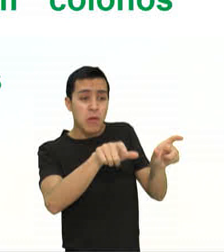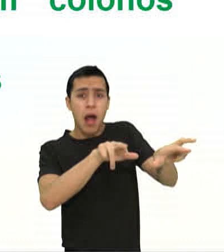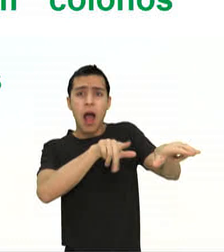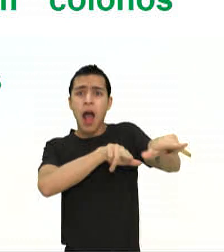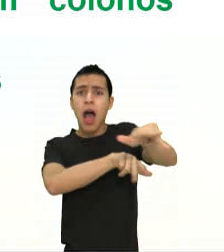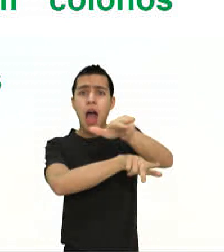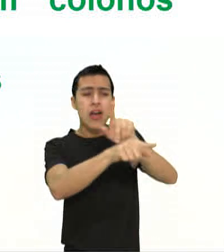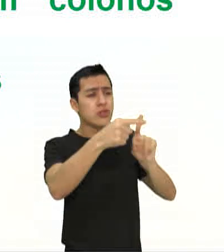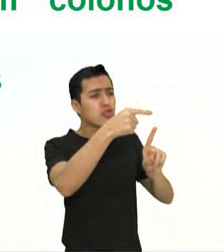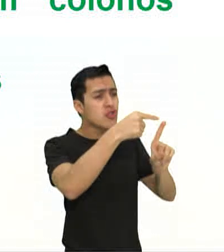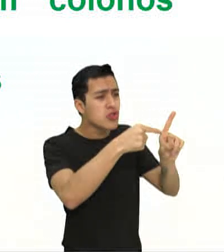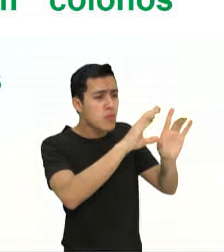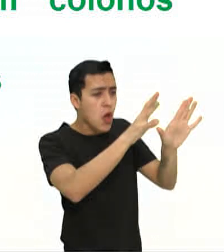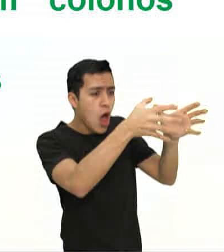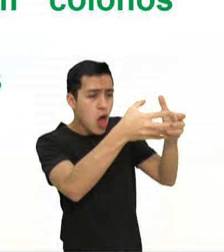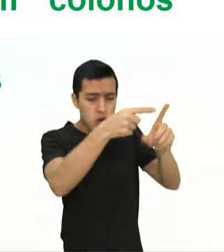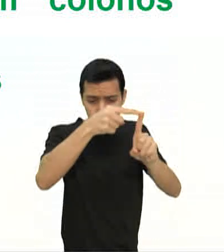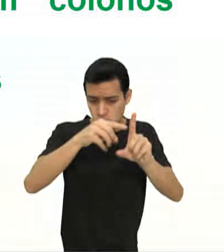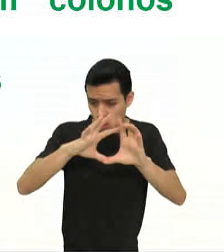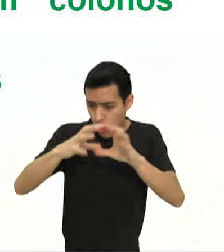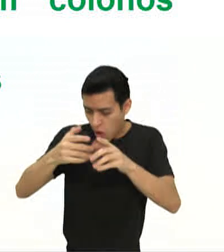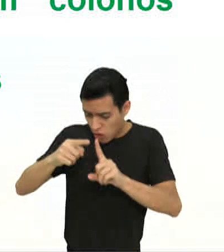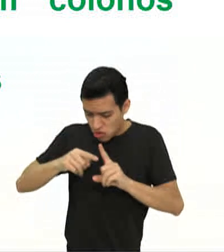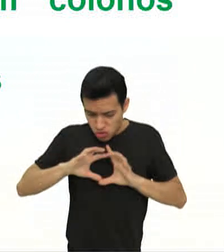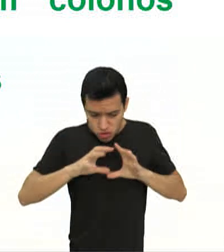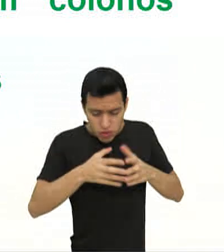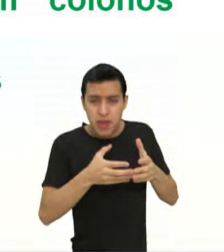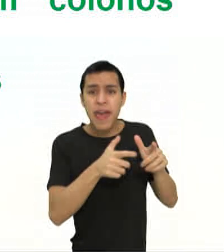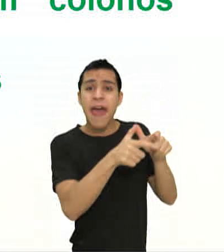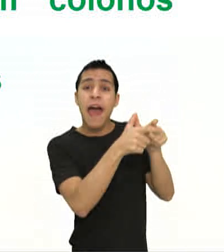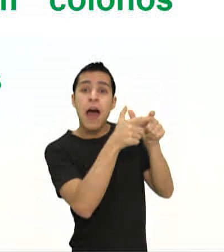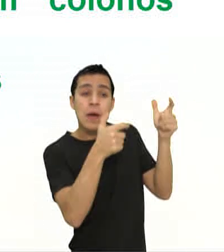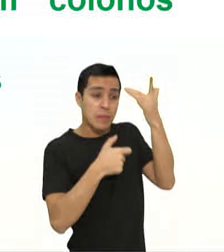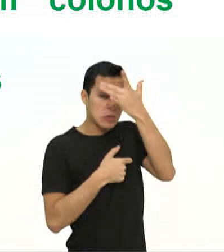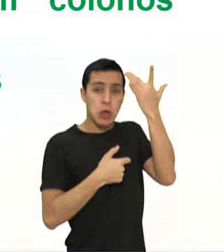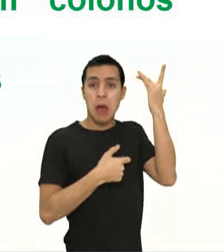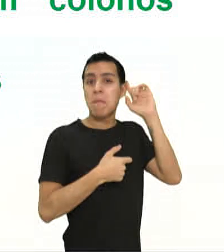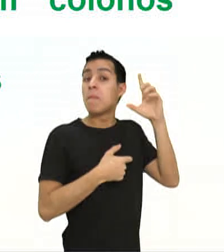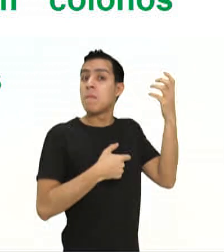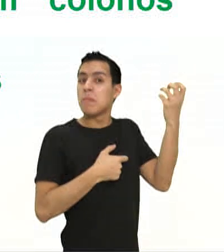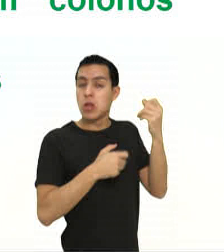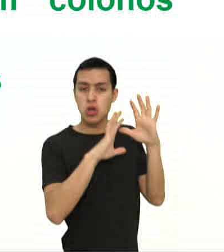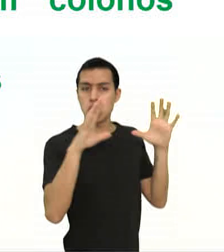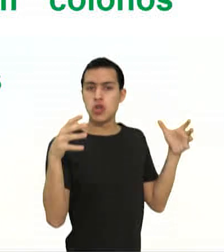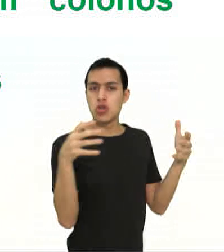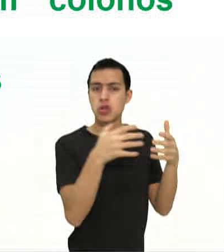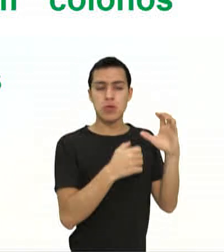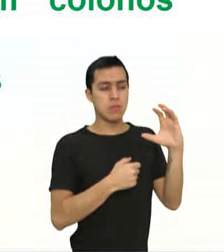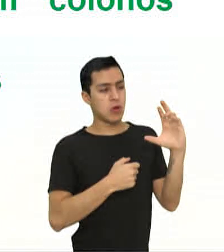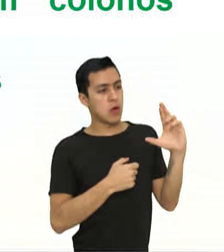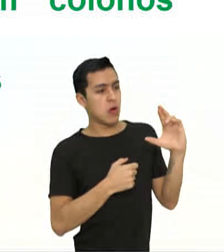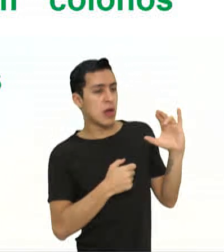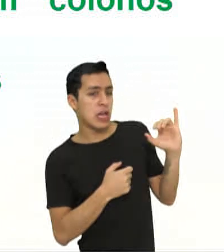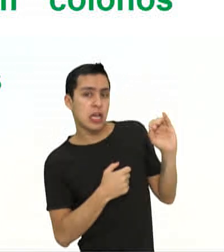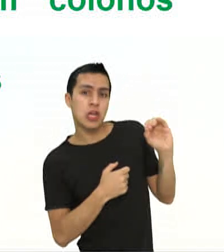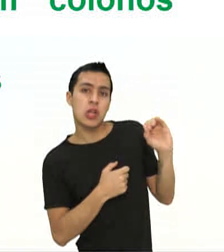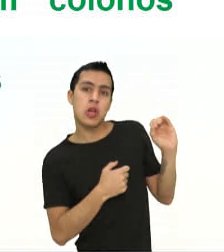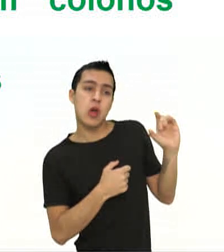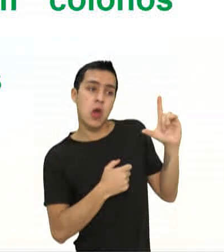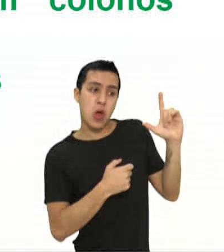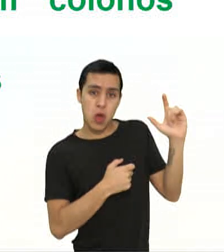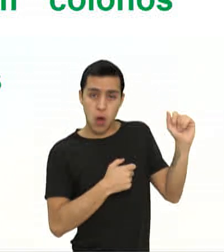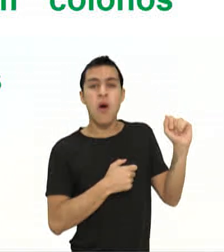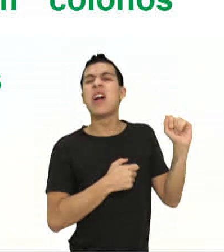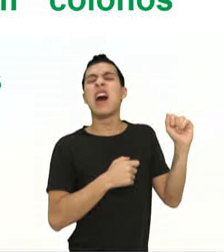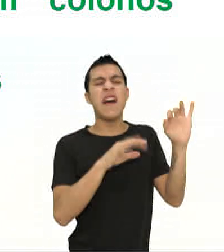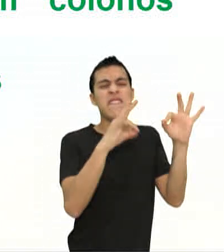seja, diferentes, tá? A maioria dos brancos pertencia à elite crioula, ou seja, era composta de descendentes de espanhóis